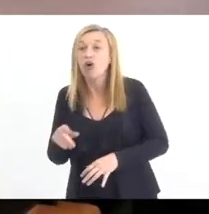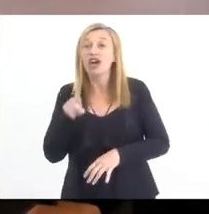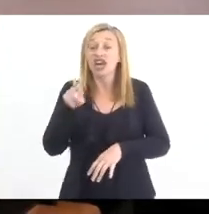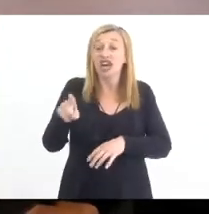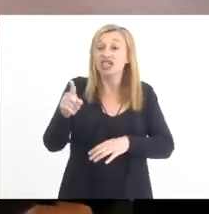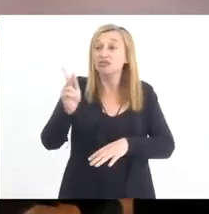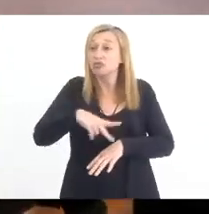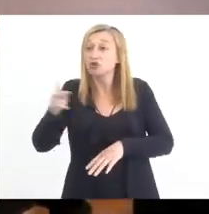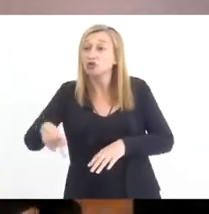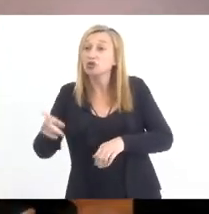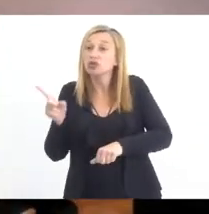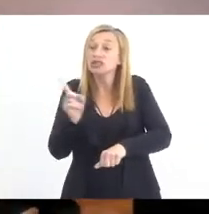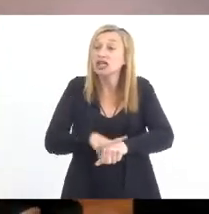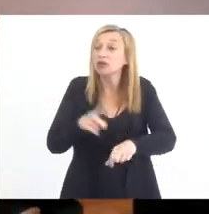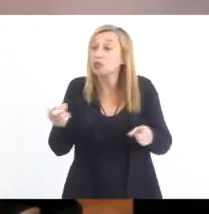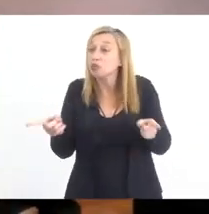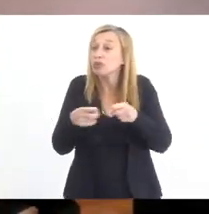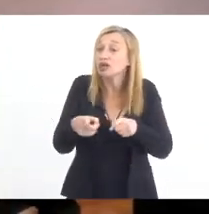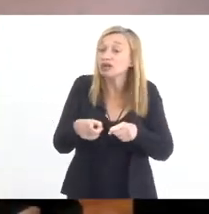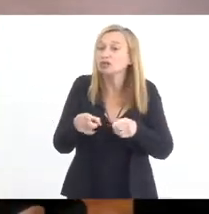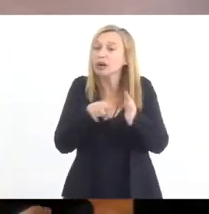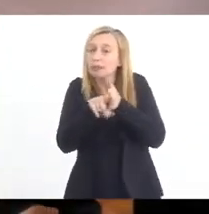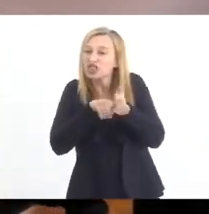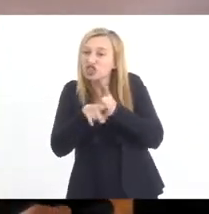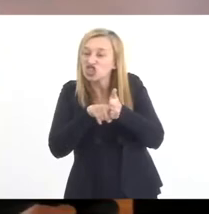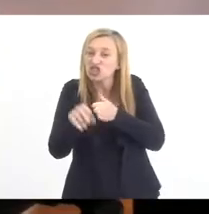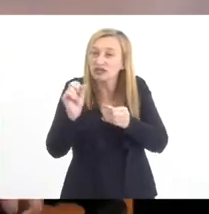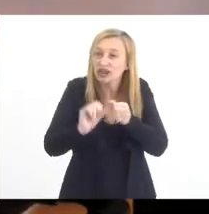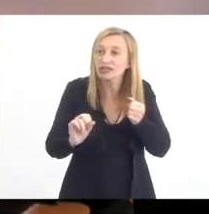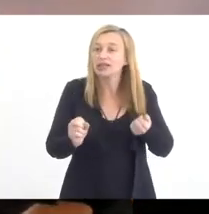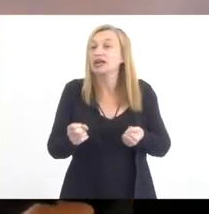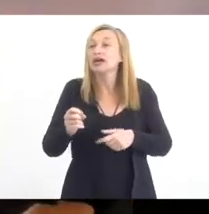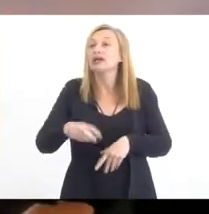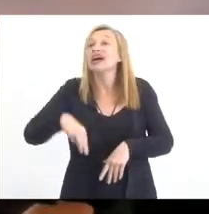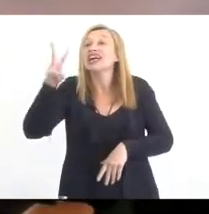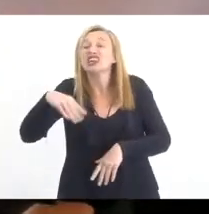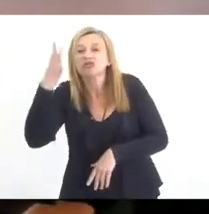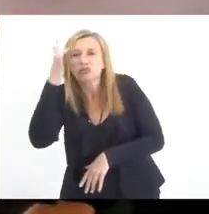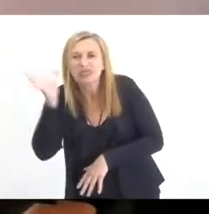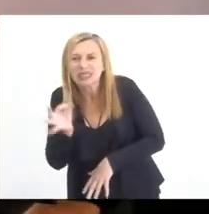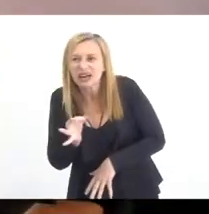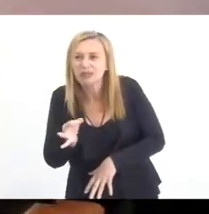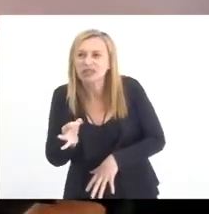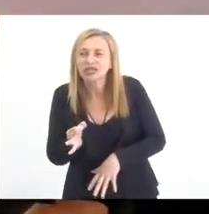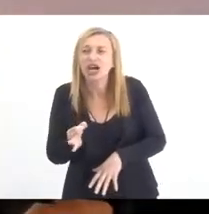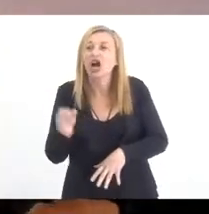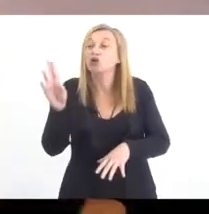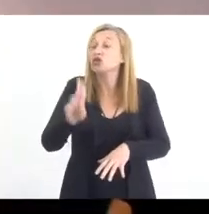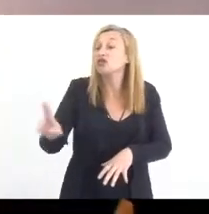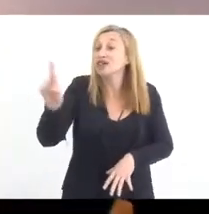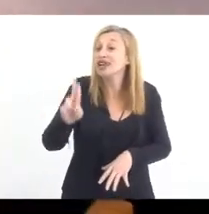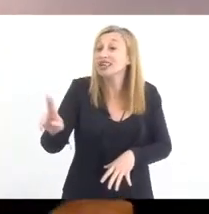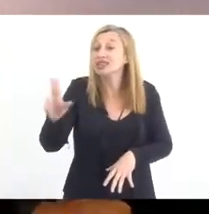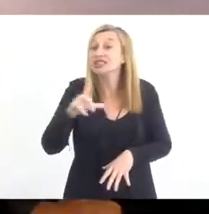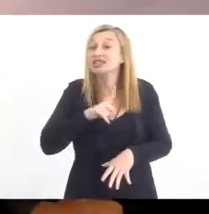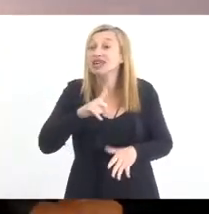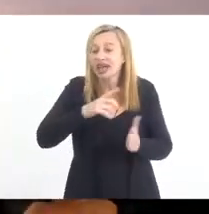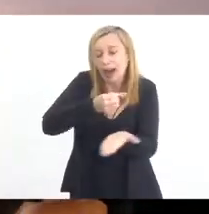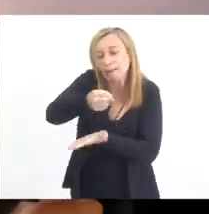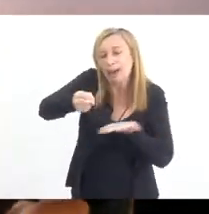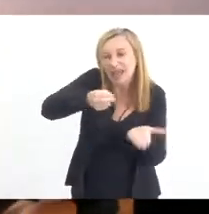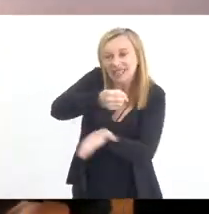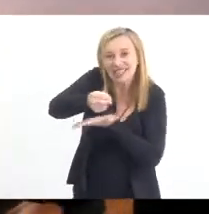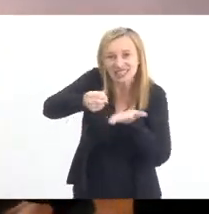menos tempo para fazer pesquisa, por exemplo. Para quem não sabe, as universidades, elas têm um pilar,